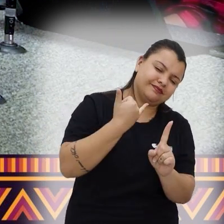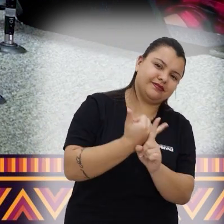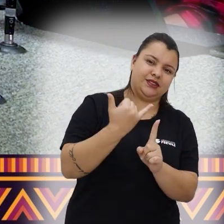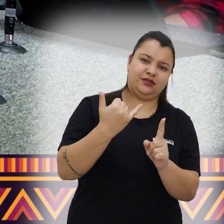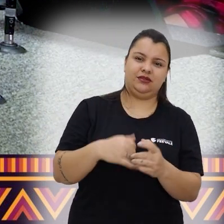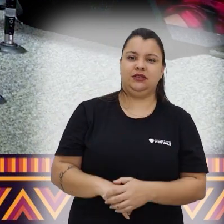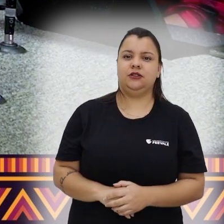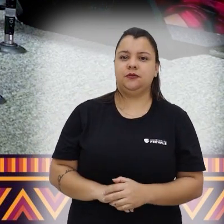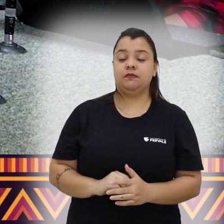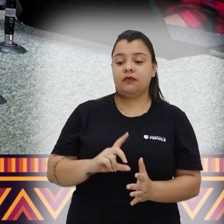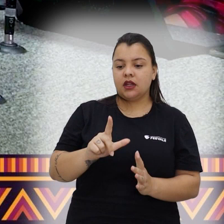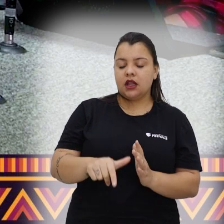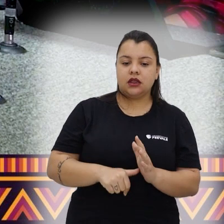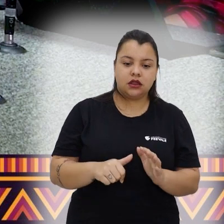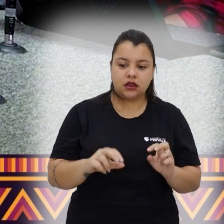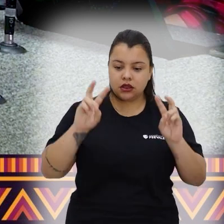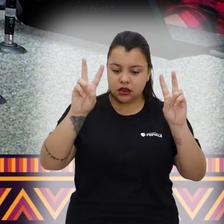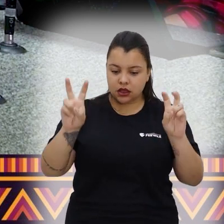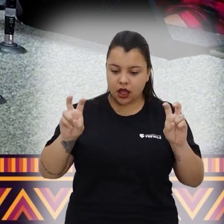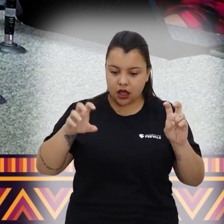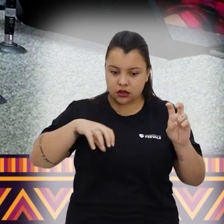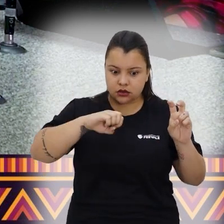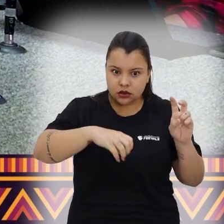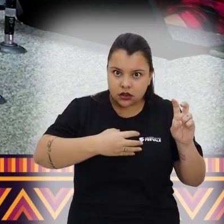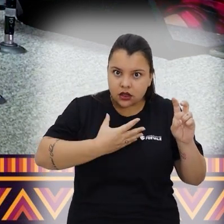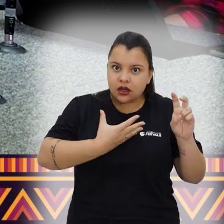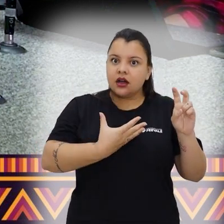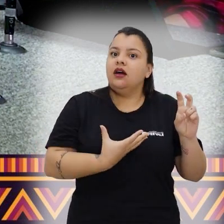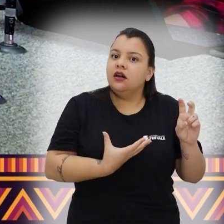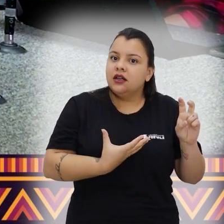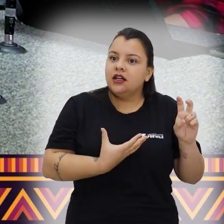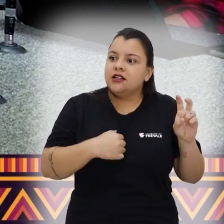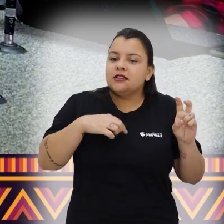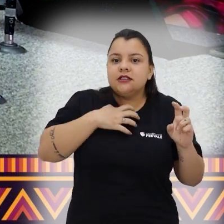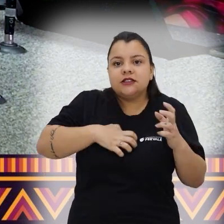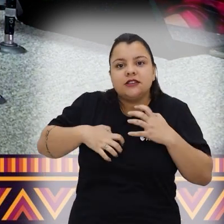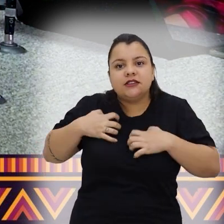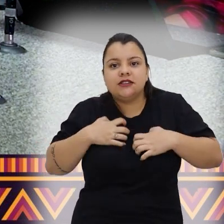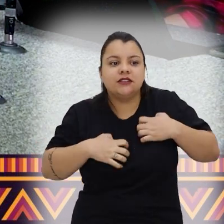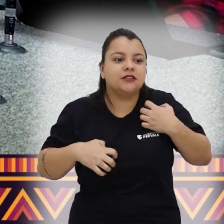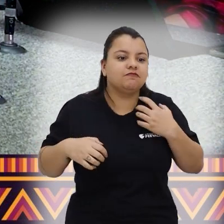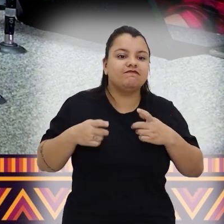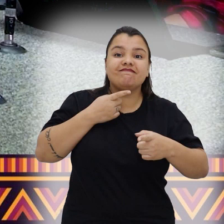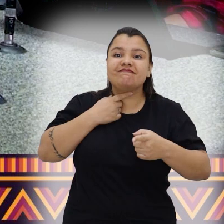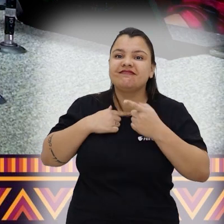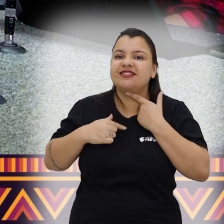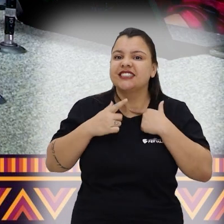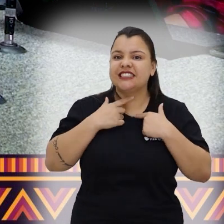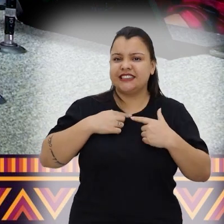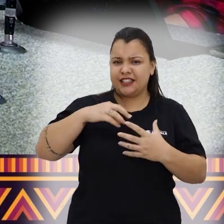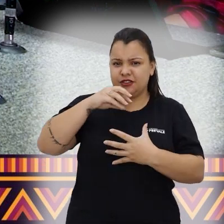orixás, aquilo me despertou e eu tenho uma vontade, porque, assim, muitas coisas que eu tenho dentro de